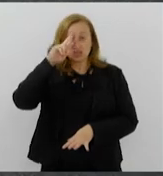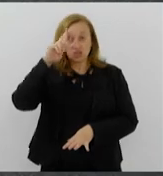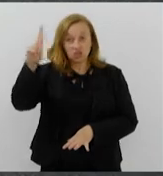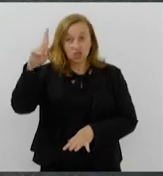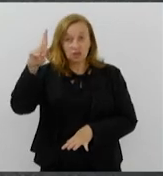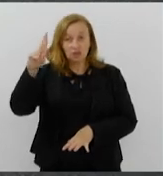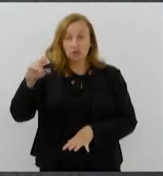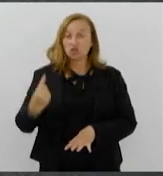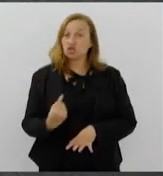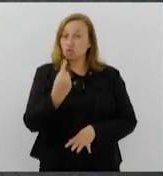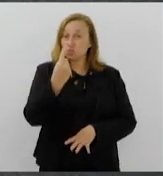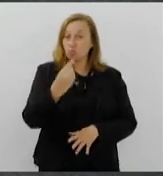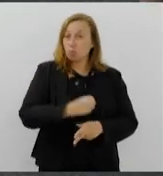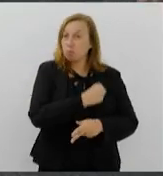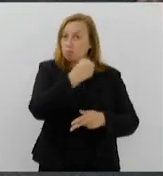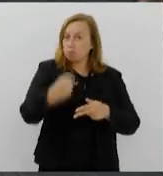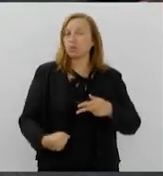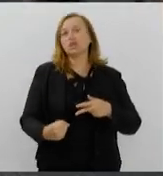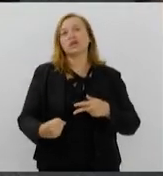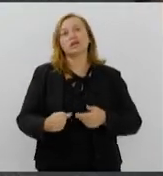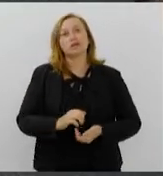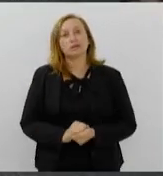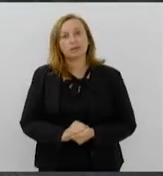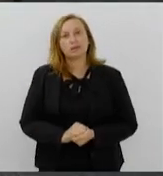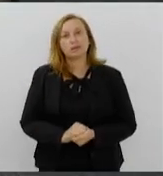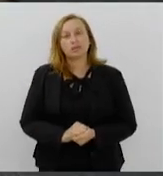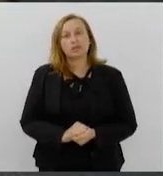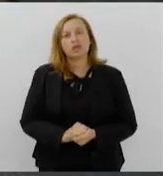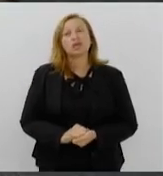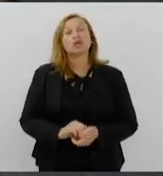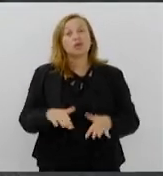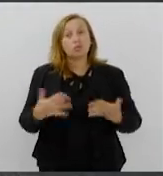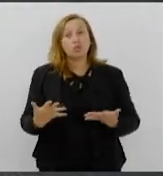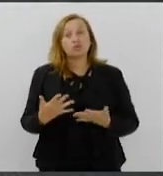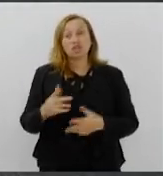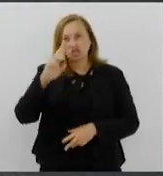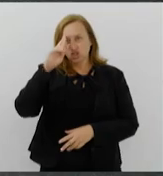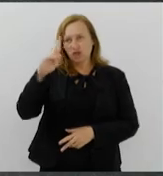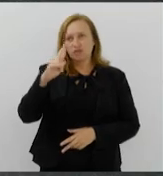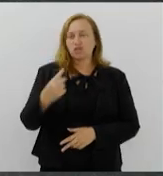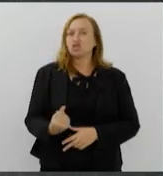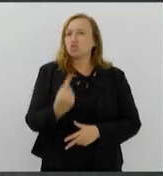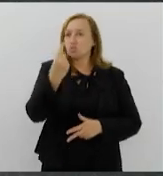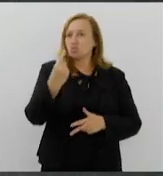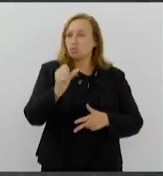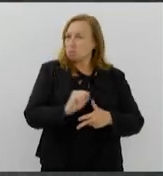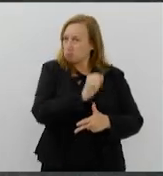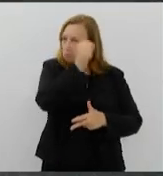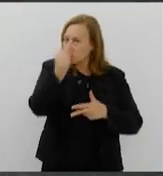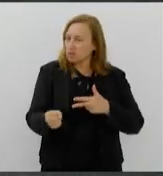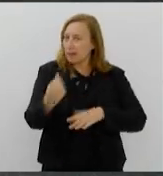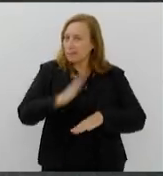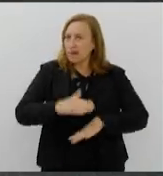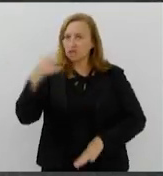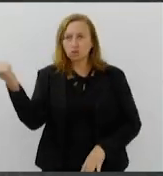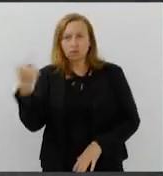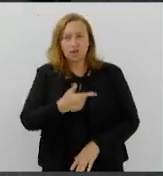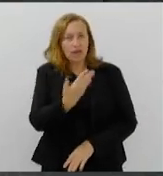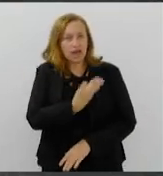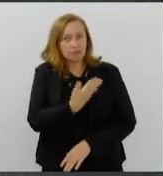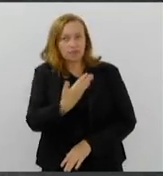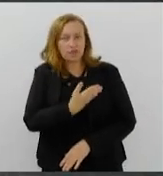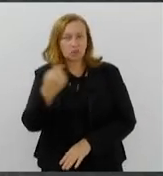um poder. E quando é chefe de poder, é mais do que amigo do